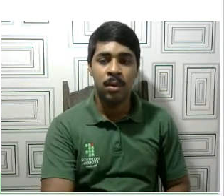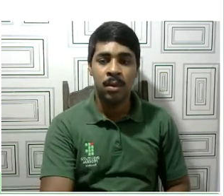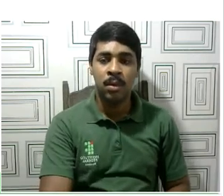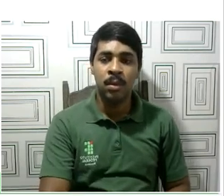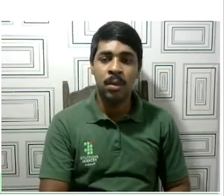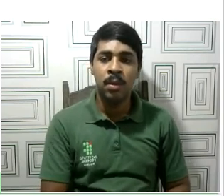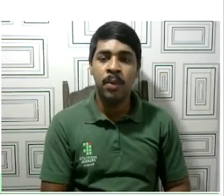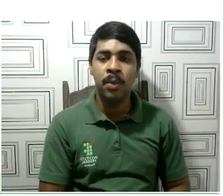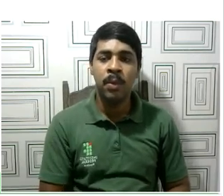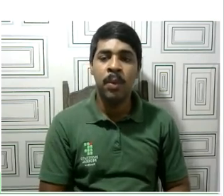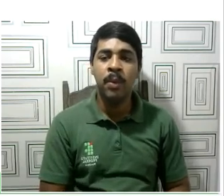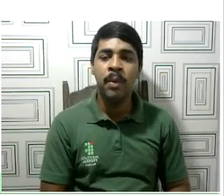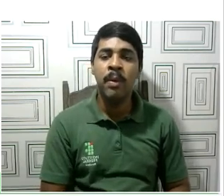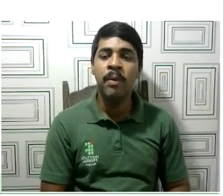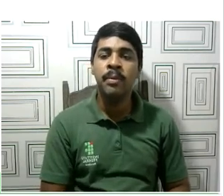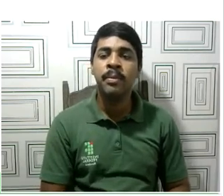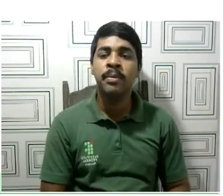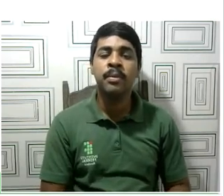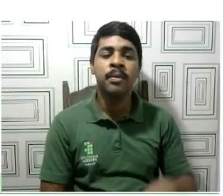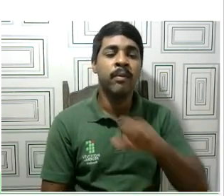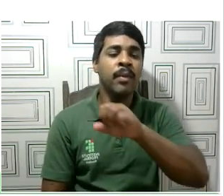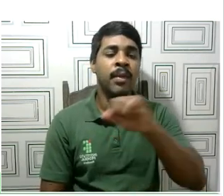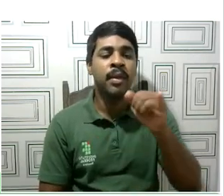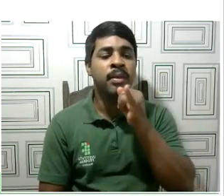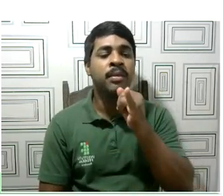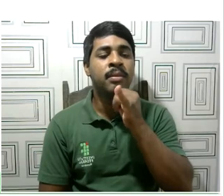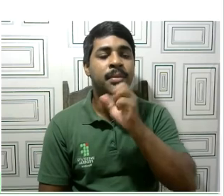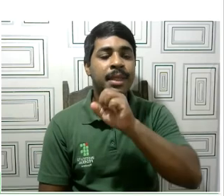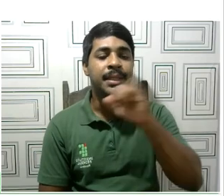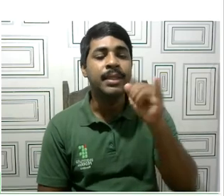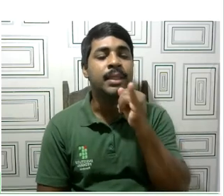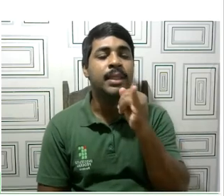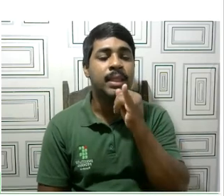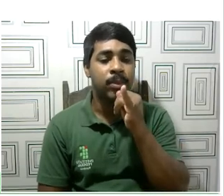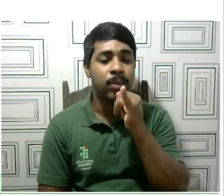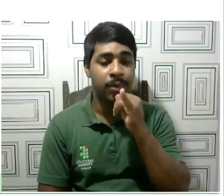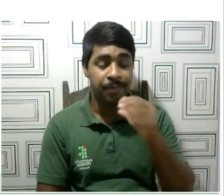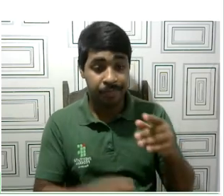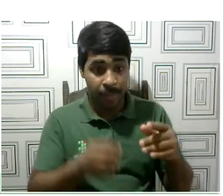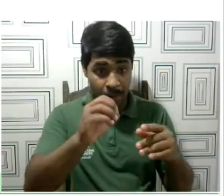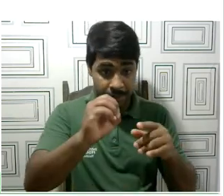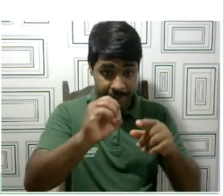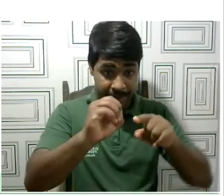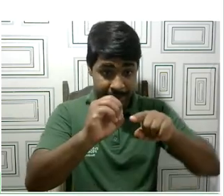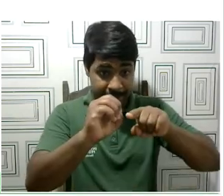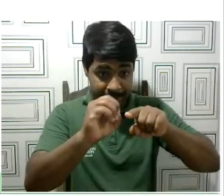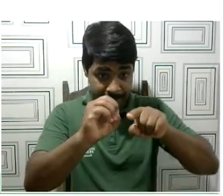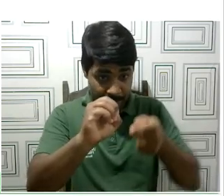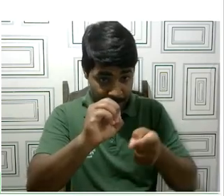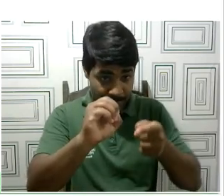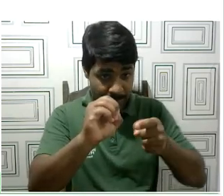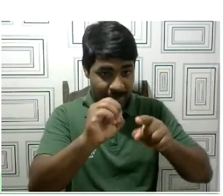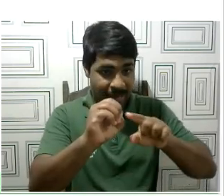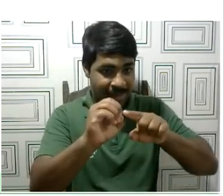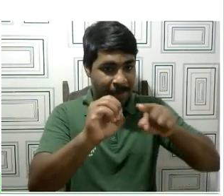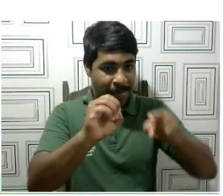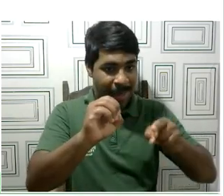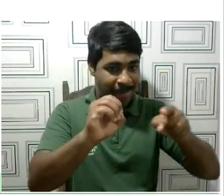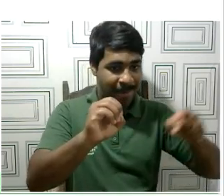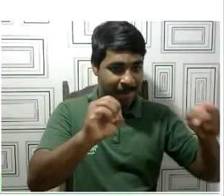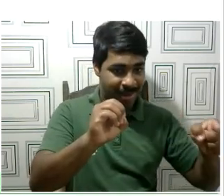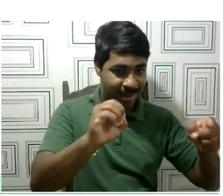vezes 10 elevado a menos 2, tá? Então, você deslocar a vírgula para cá, para a direita, você